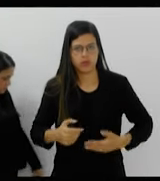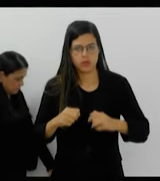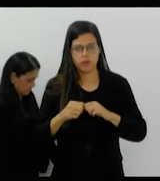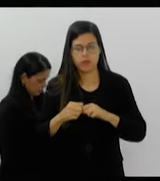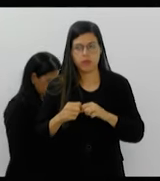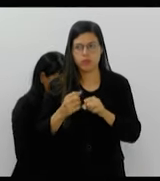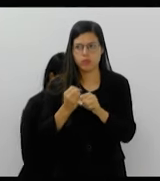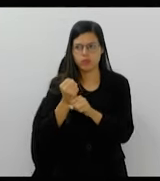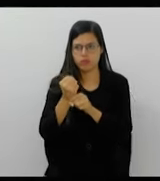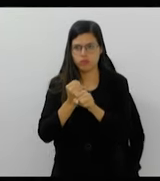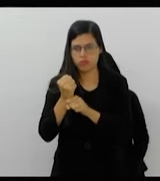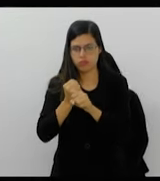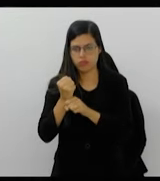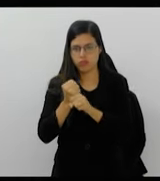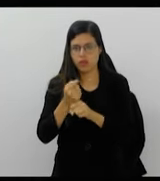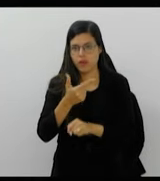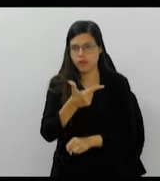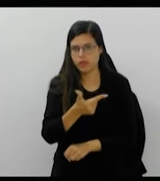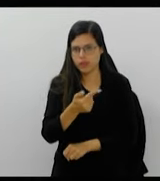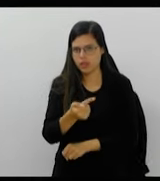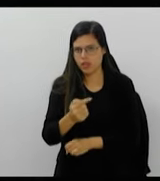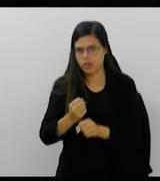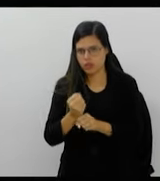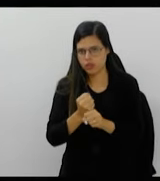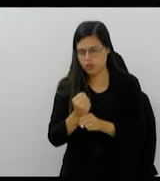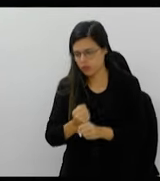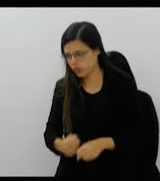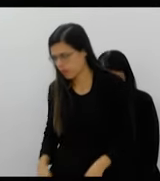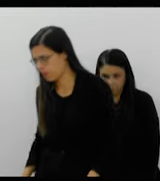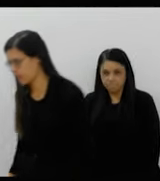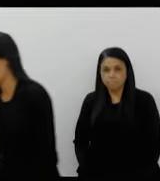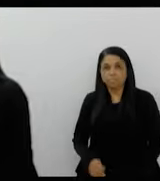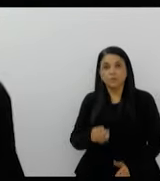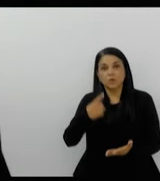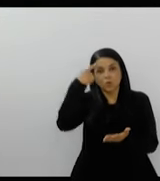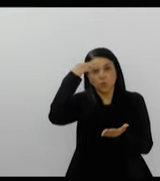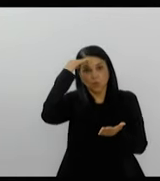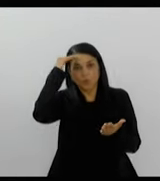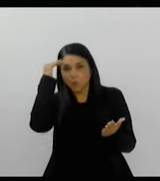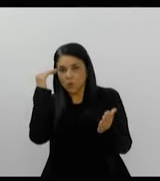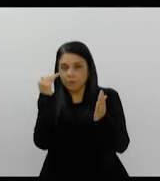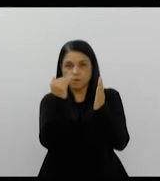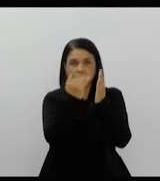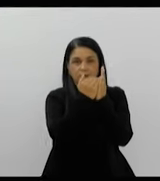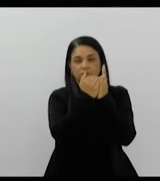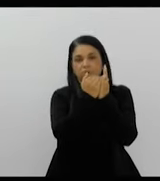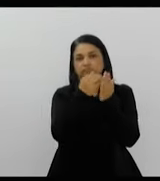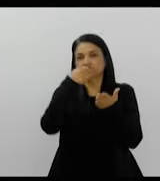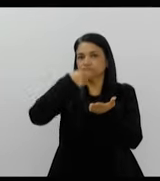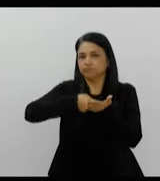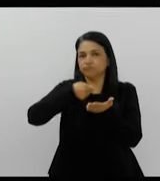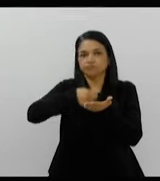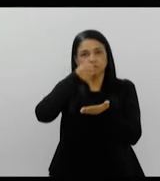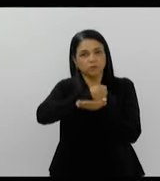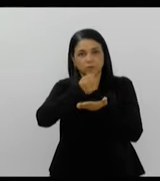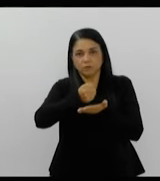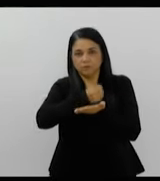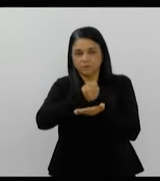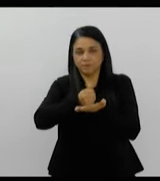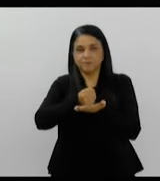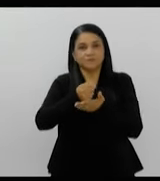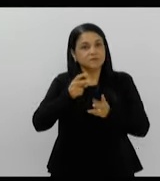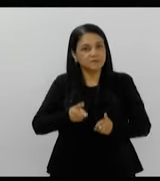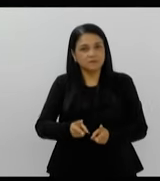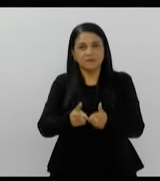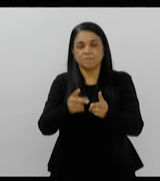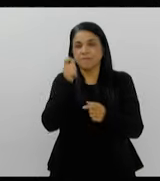dos últimos 27 anos e do cumprimento das obrigações contratuais, sempre